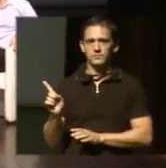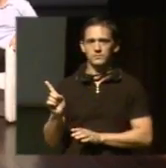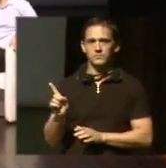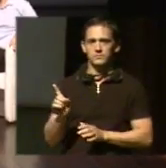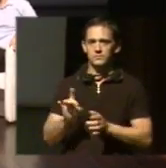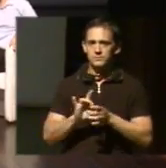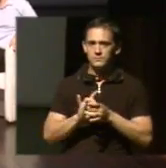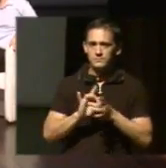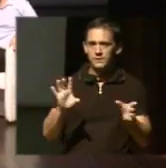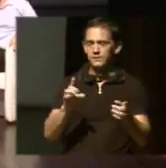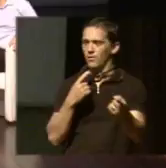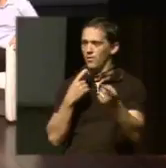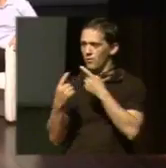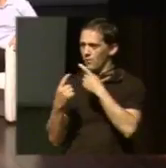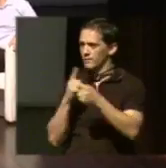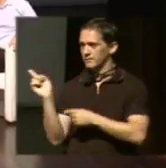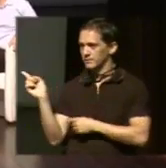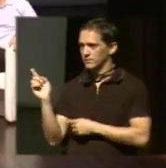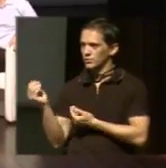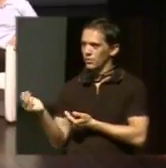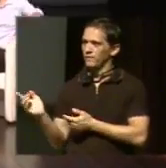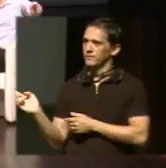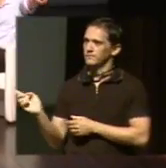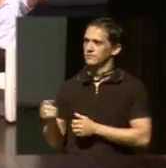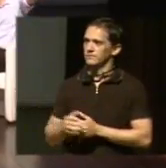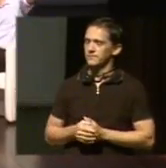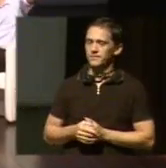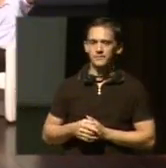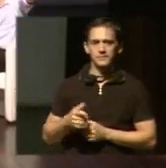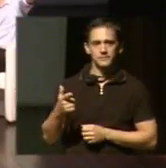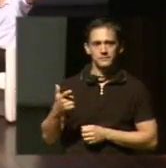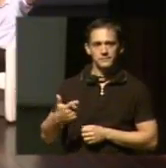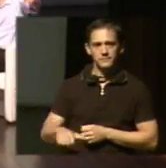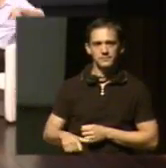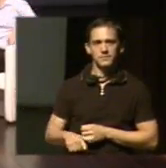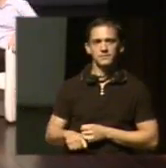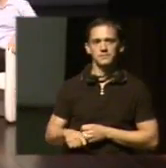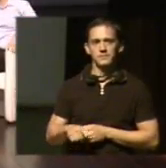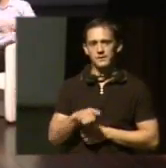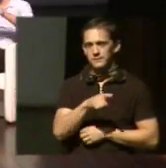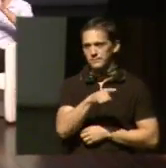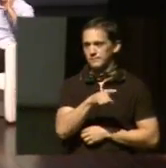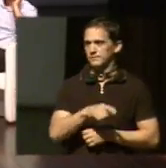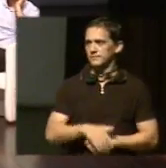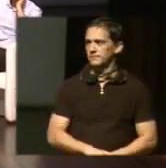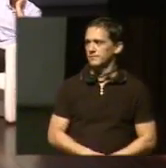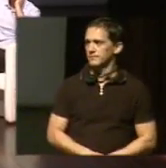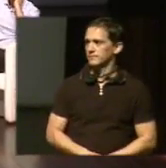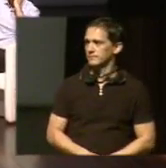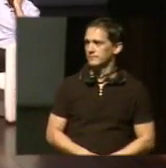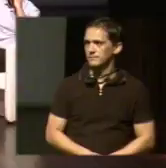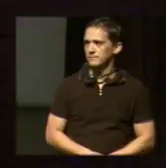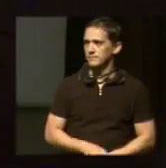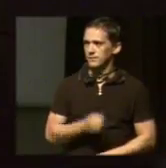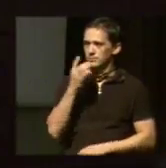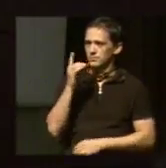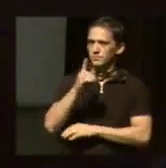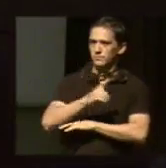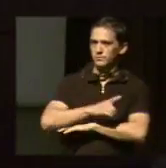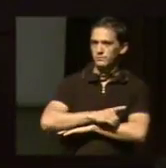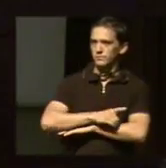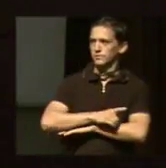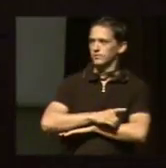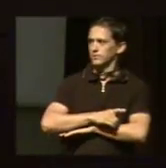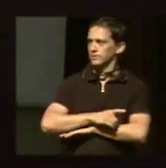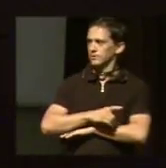conversar um pouquinho com esses jovens. Depois temos uma nesse cantinho aqui. Bom dia. Então,